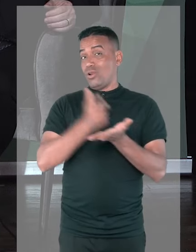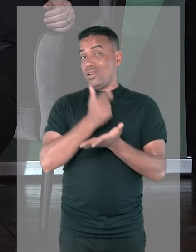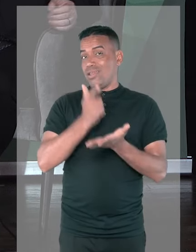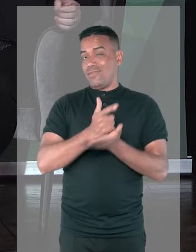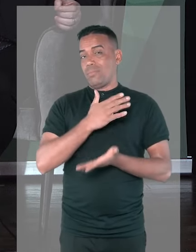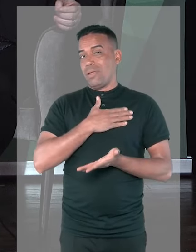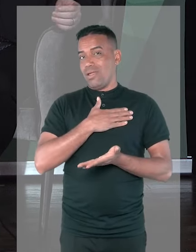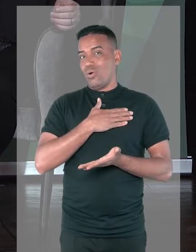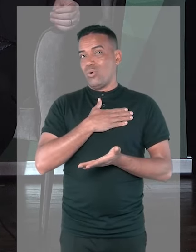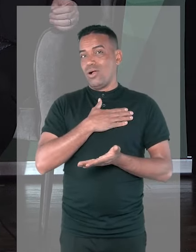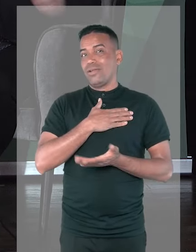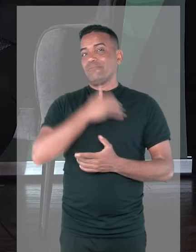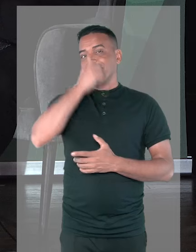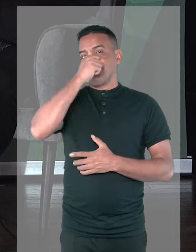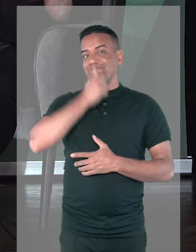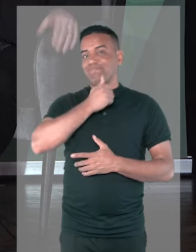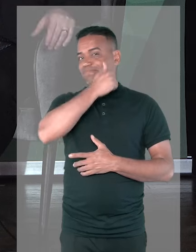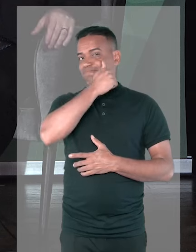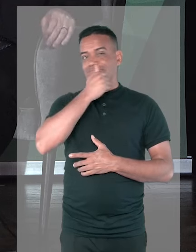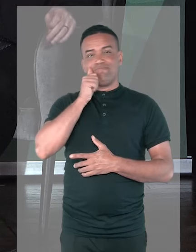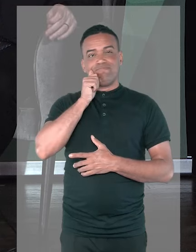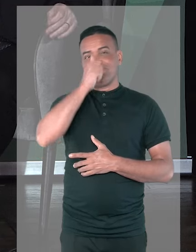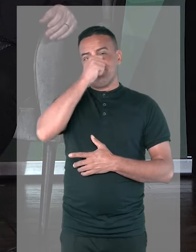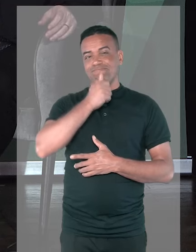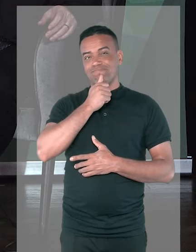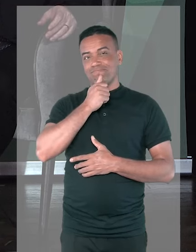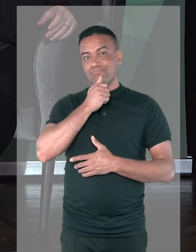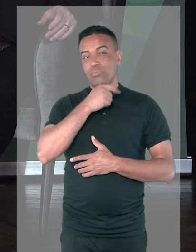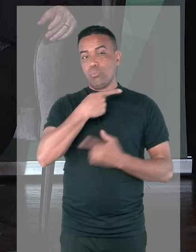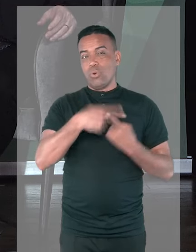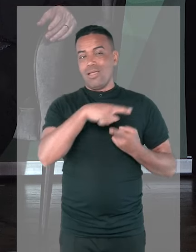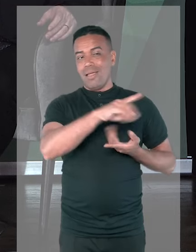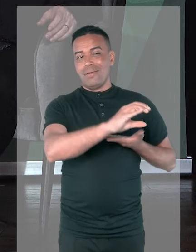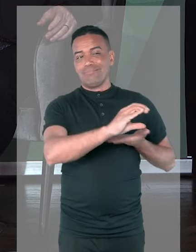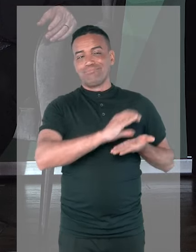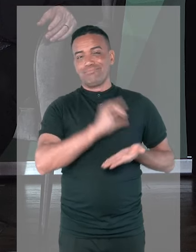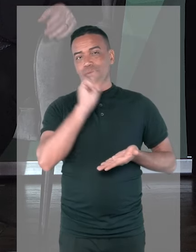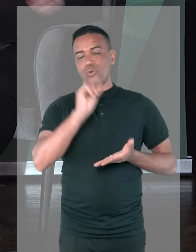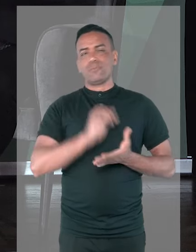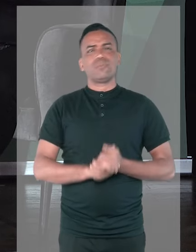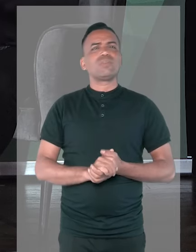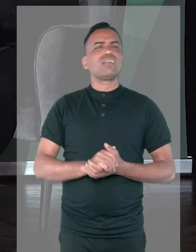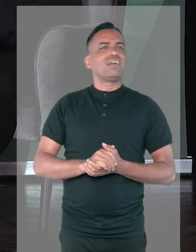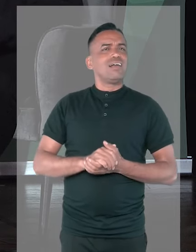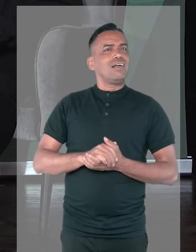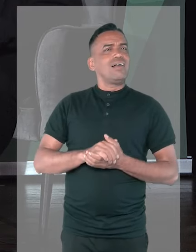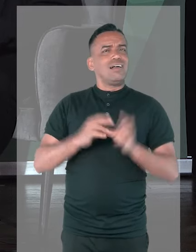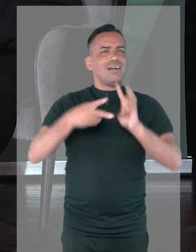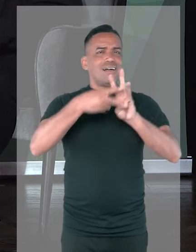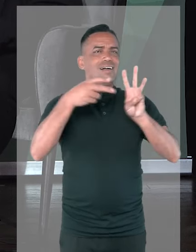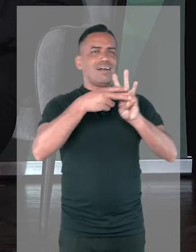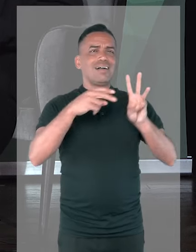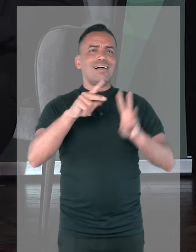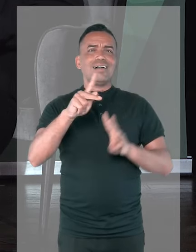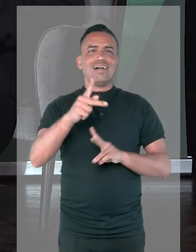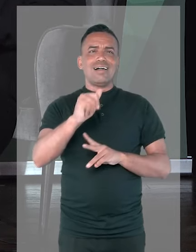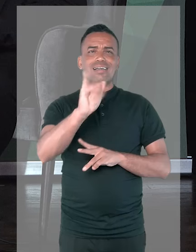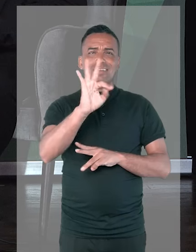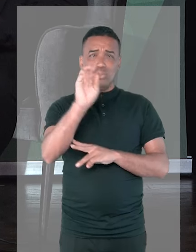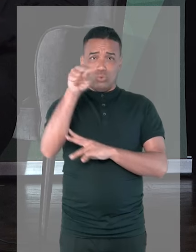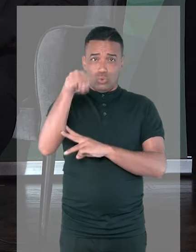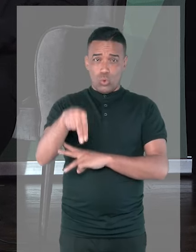alguma coisa em termos de subsistência. O Ailton Krenak outro dia me ligou lá da aldeia e deve ter ficado